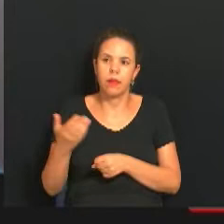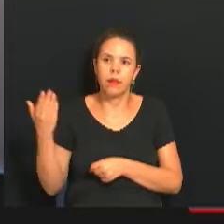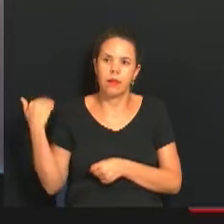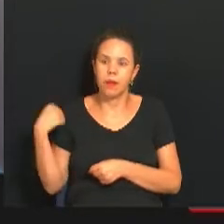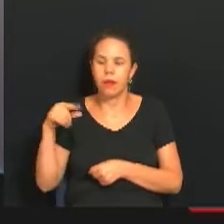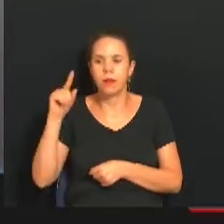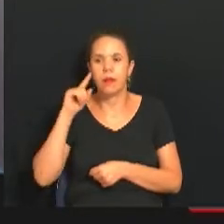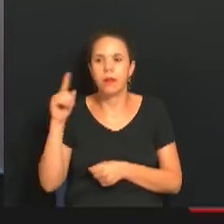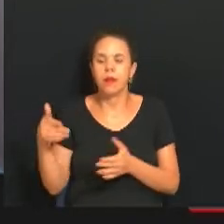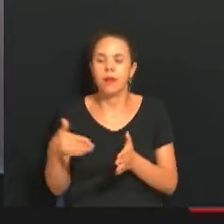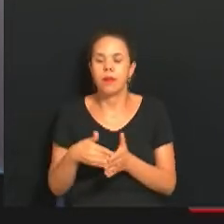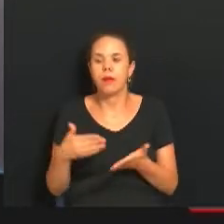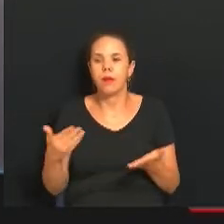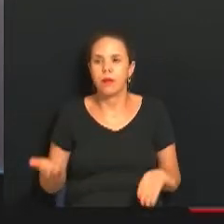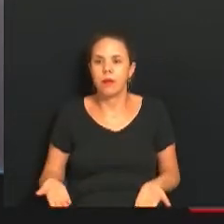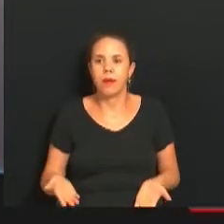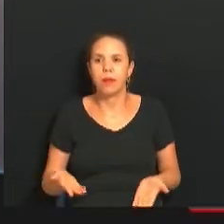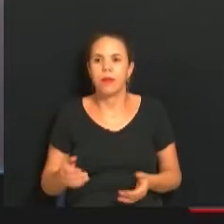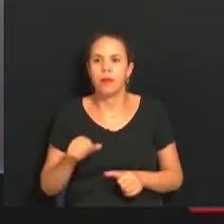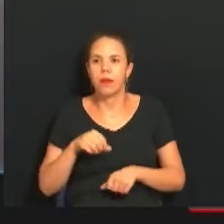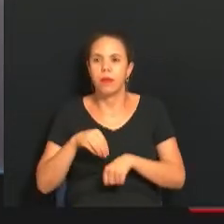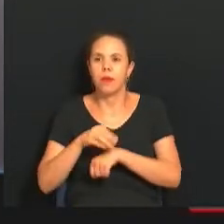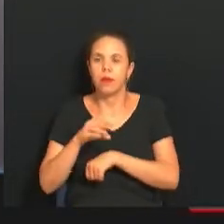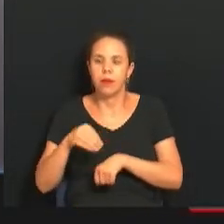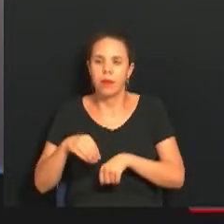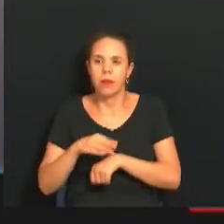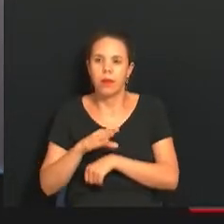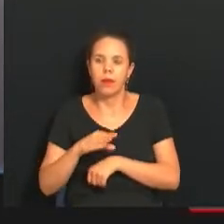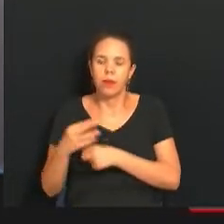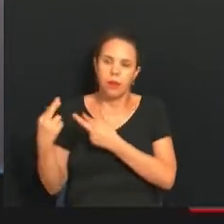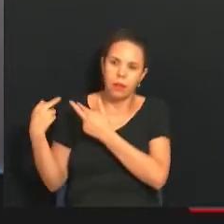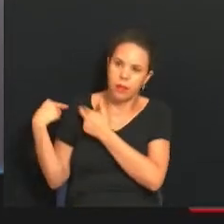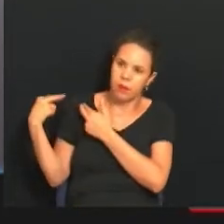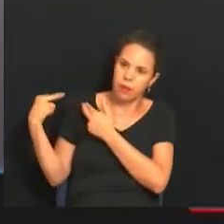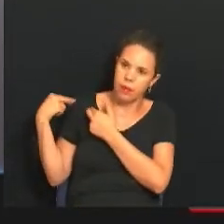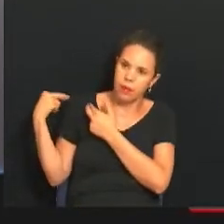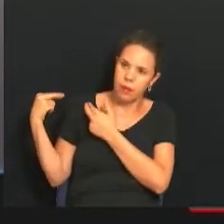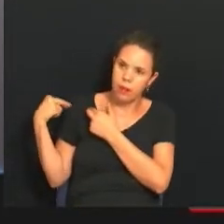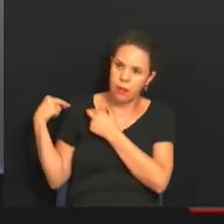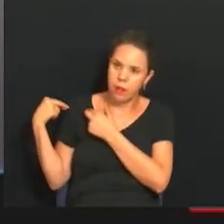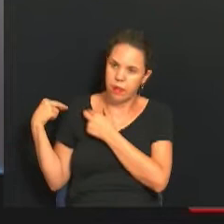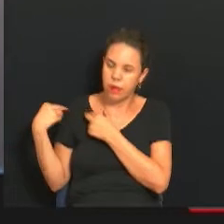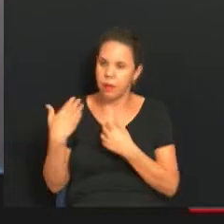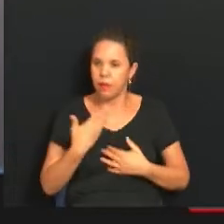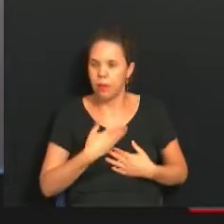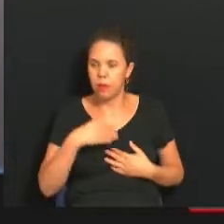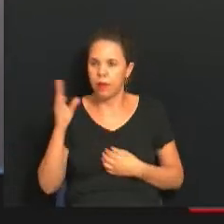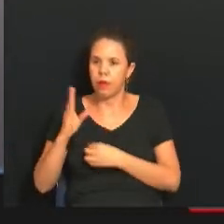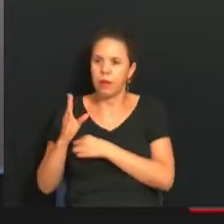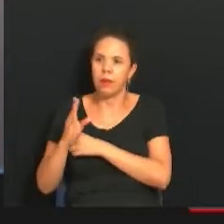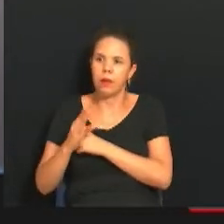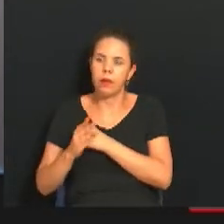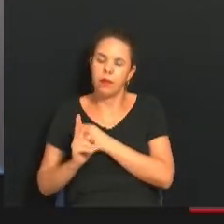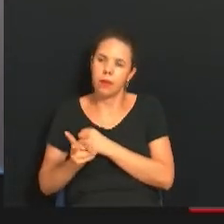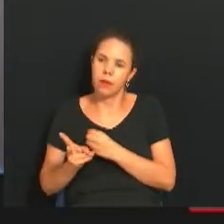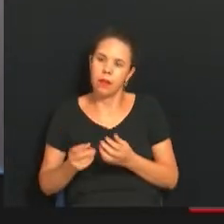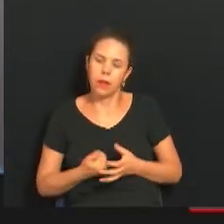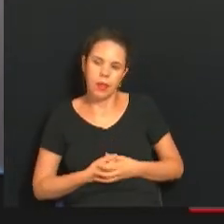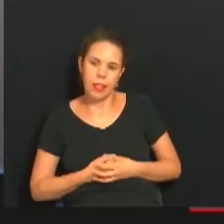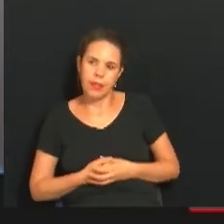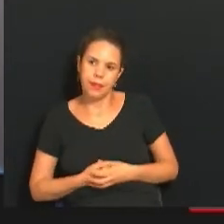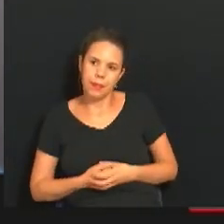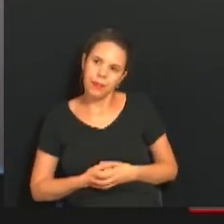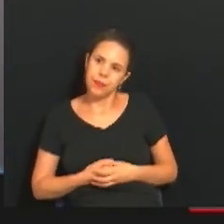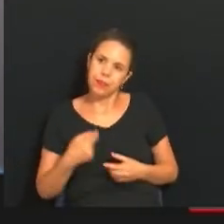dias é justamente a transmissão da responsabilidade dentro do governo brasileiro da condução da